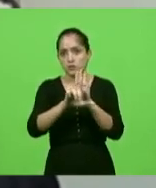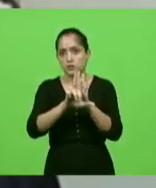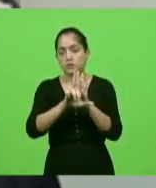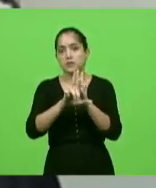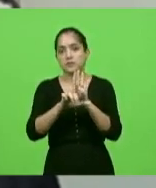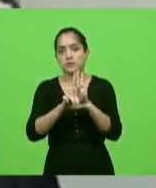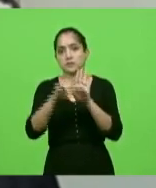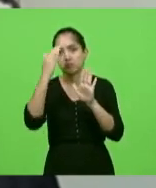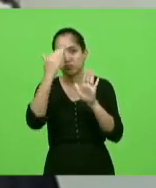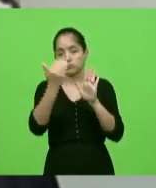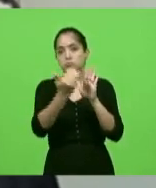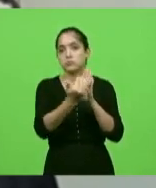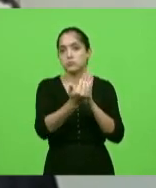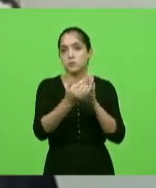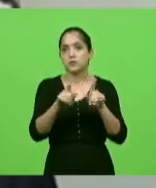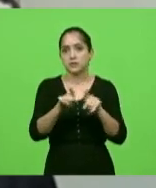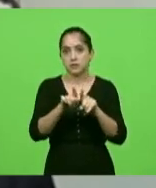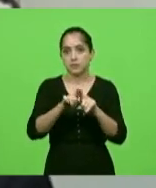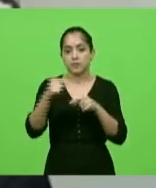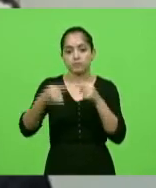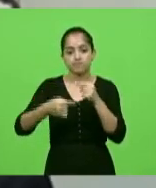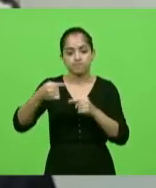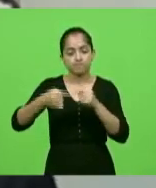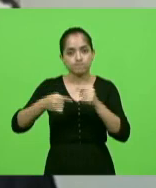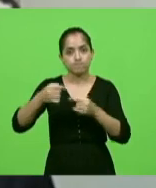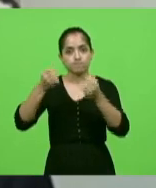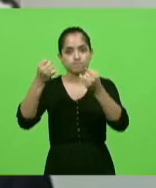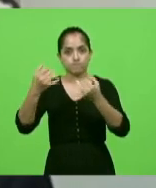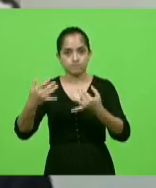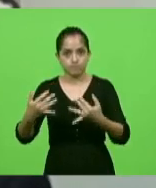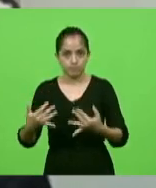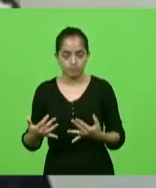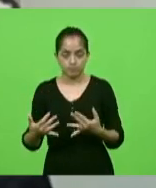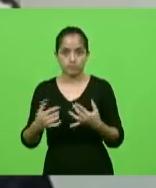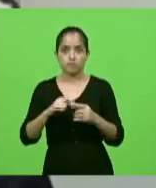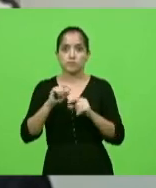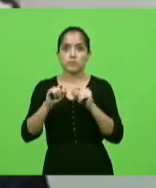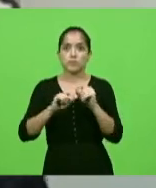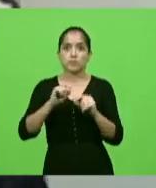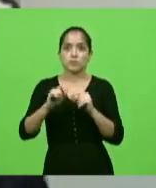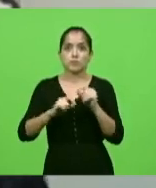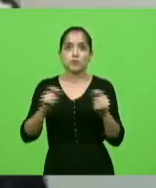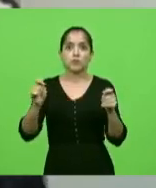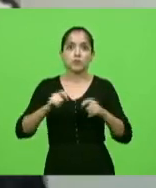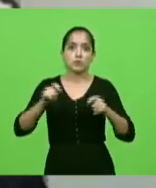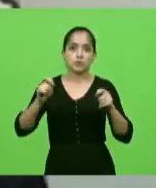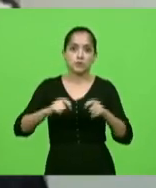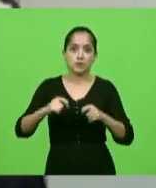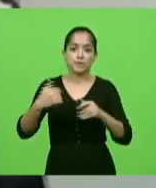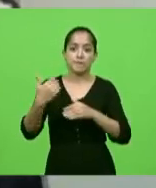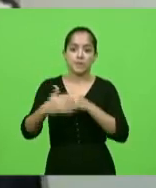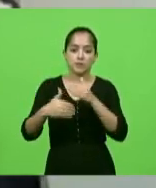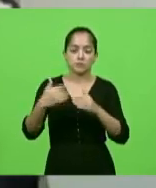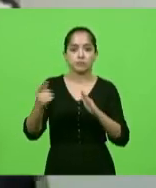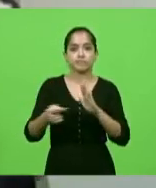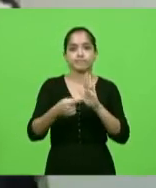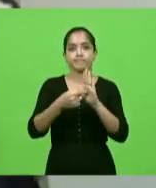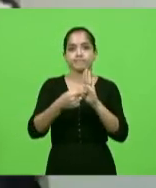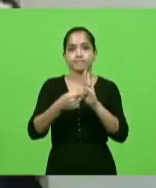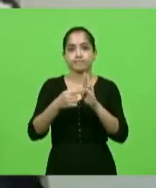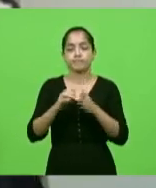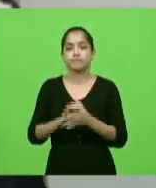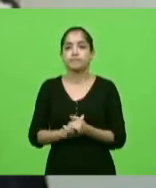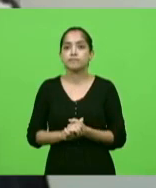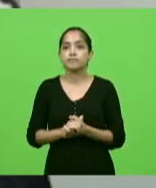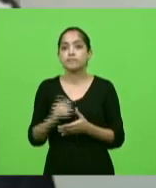um juízo eminentemente político sobre os fatos narrados que constitui condição para o prosseguimento da denúncia